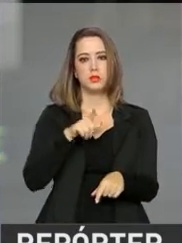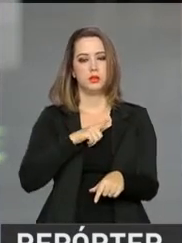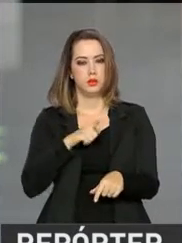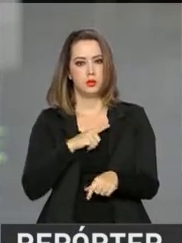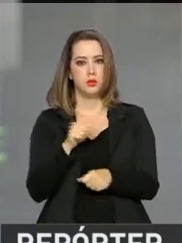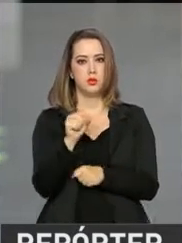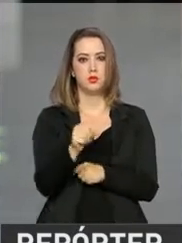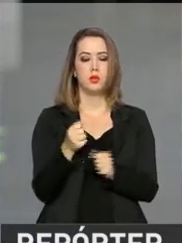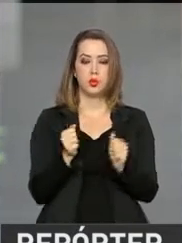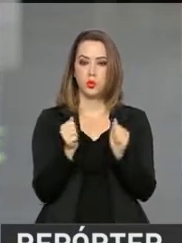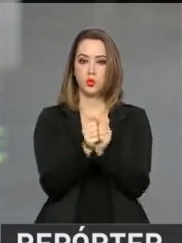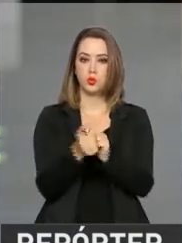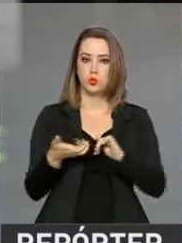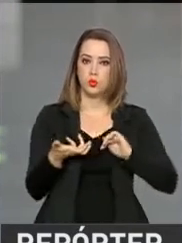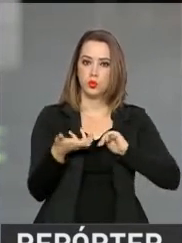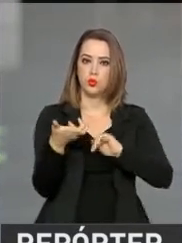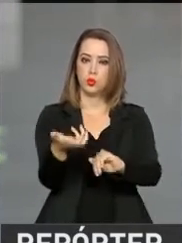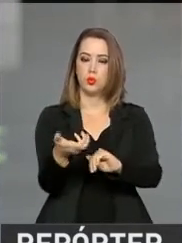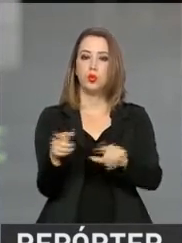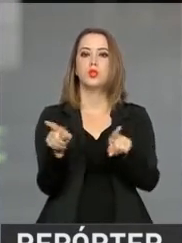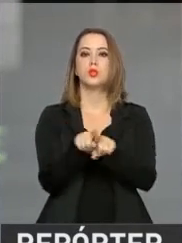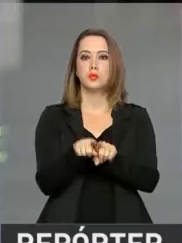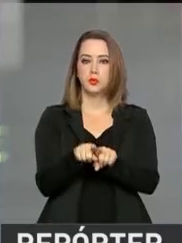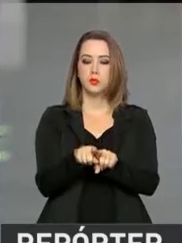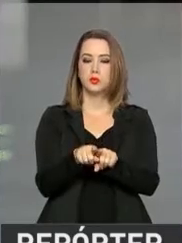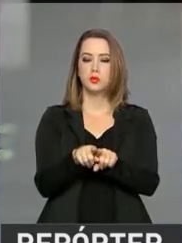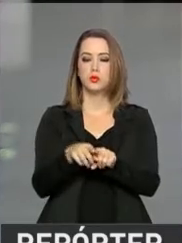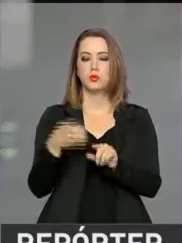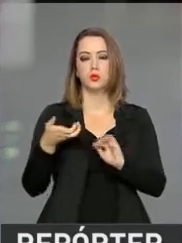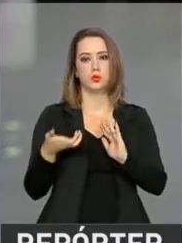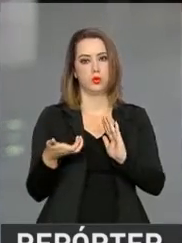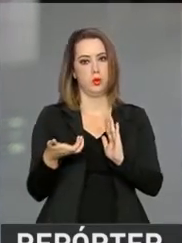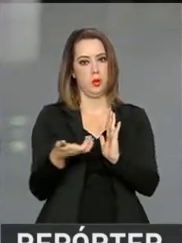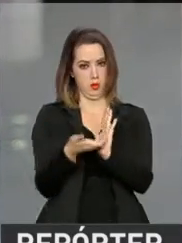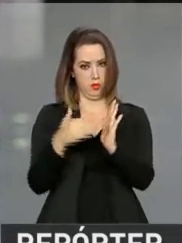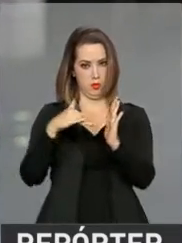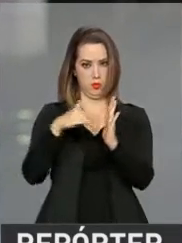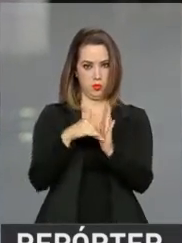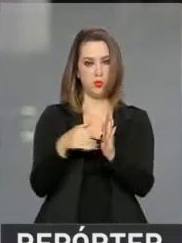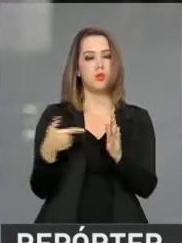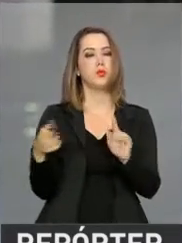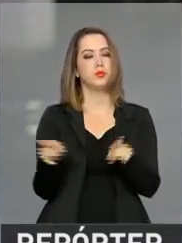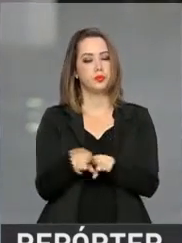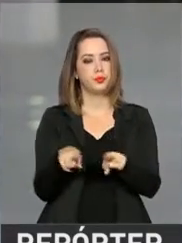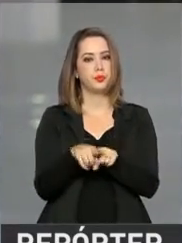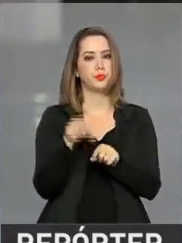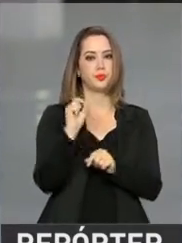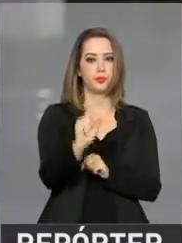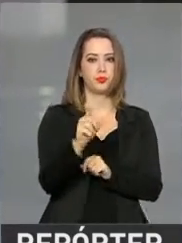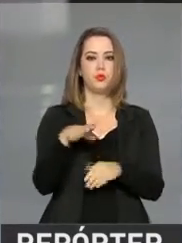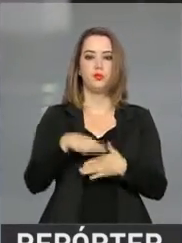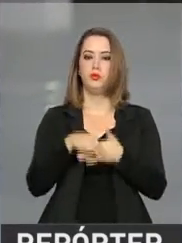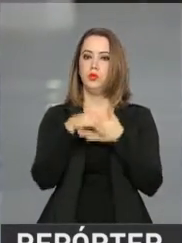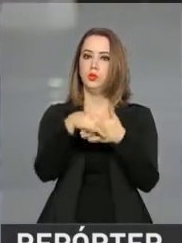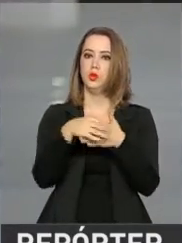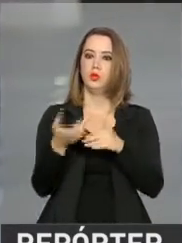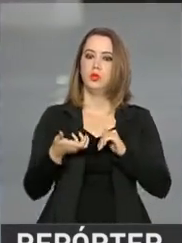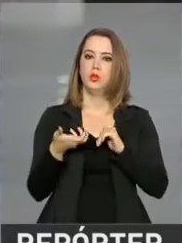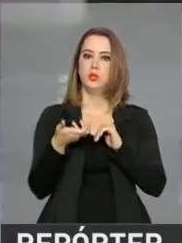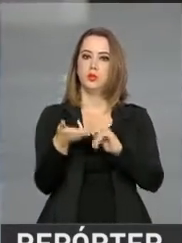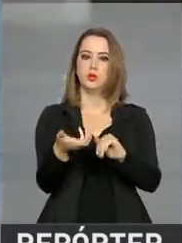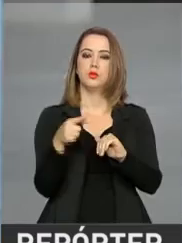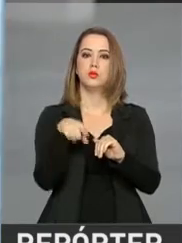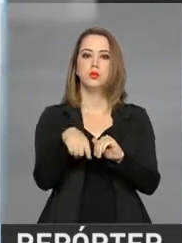presidente do congresso nacional e do senado federal senador renan calheiros e com a líder do governo no congresso nacional